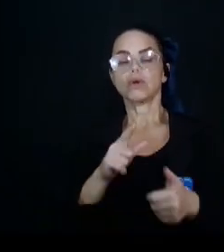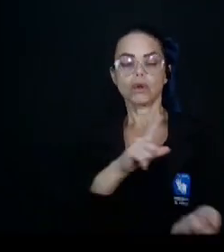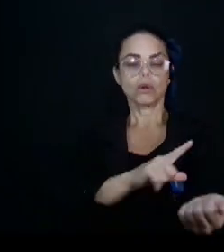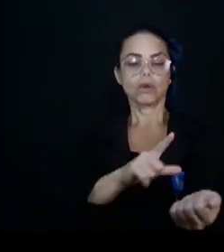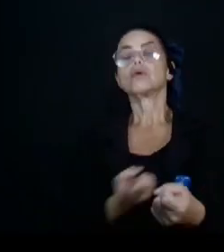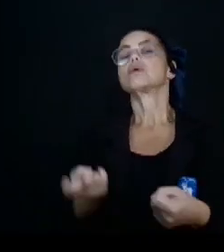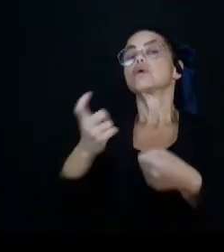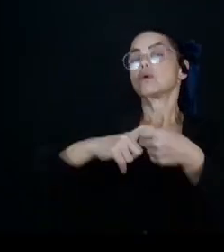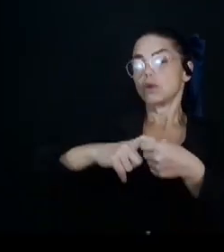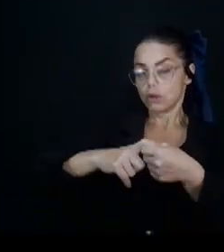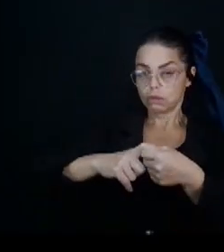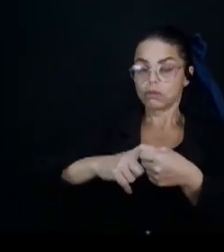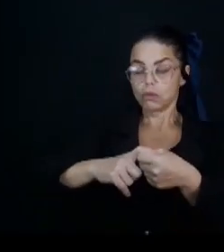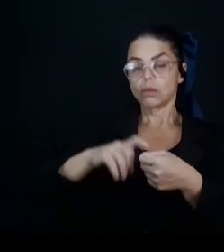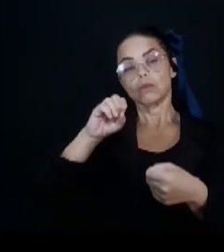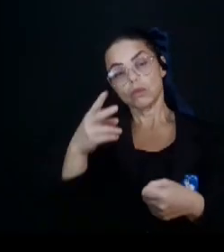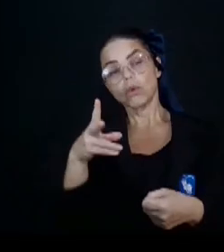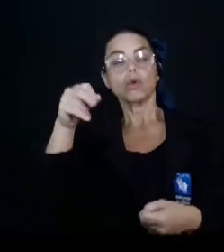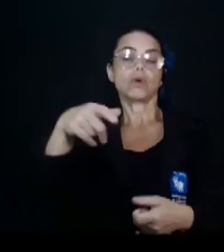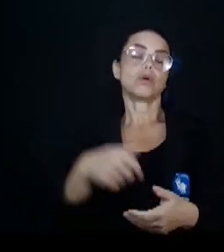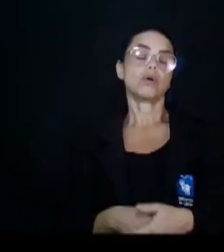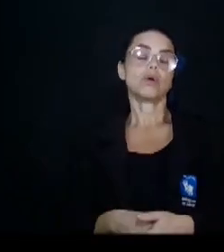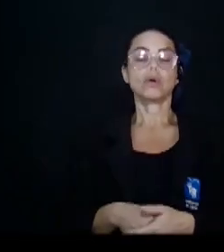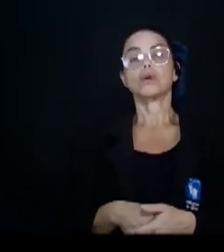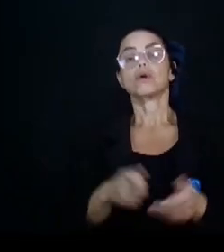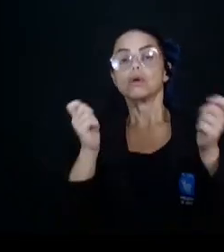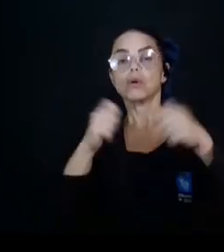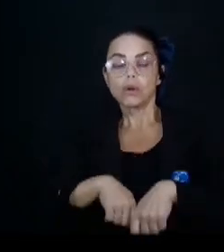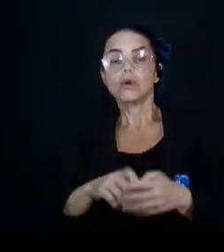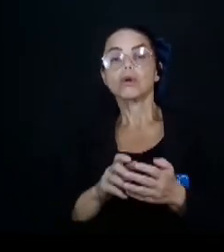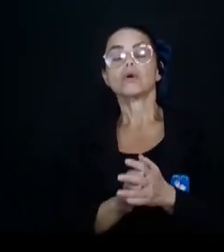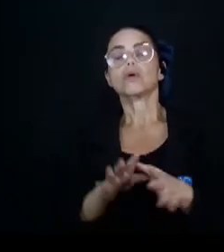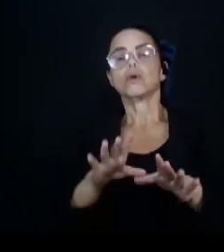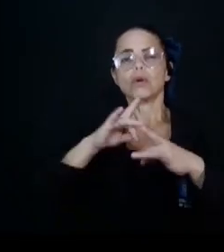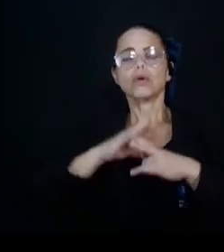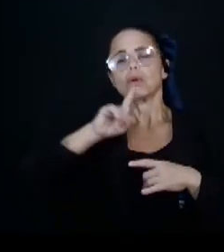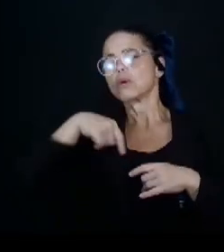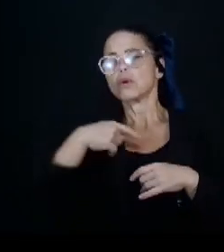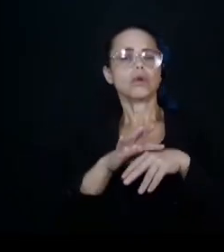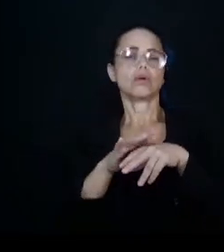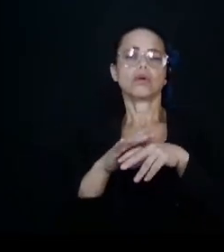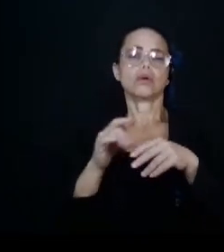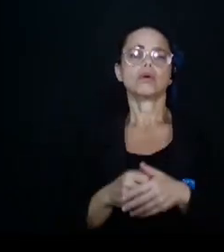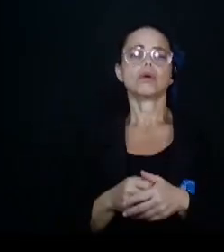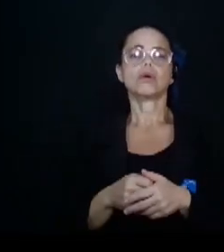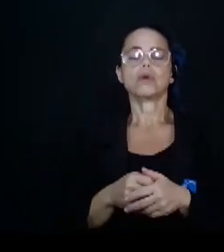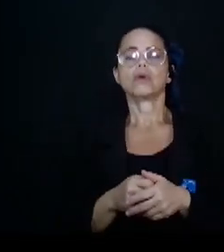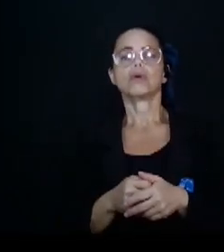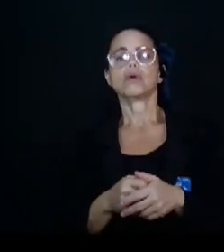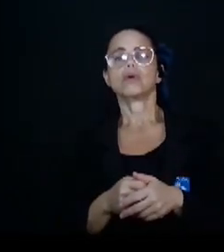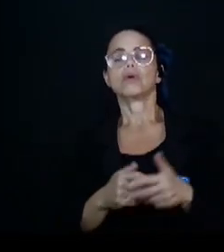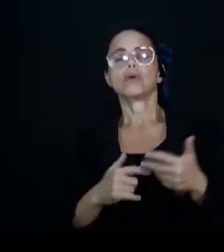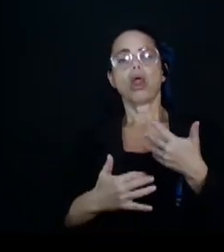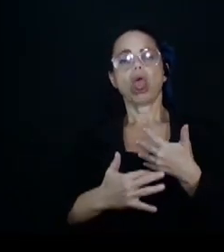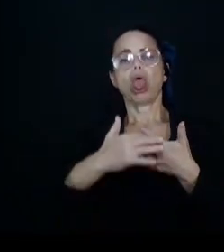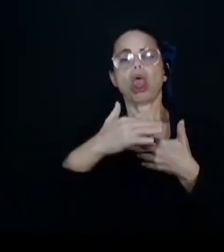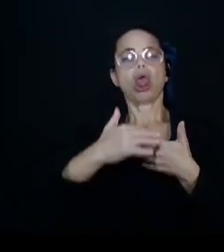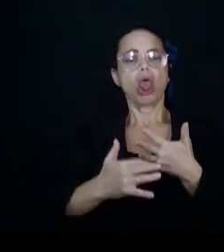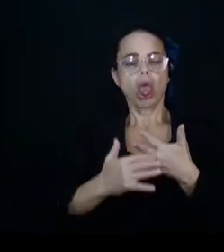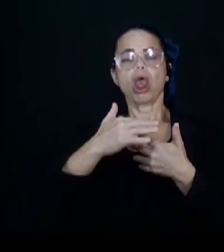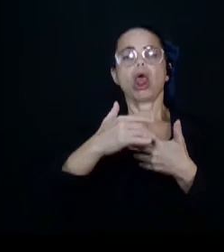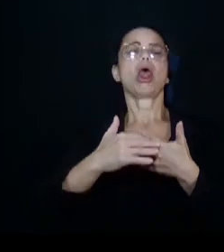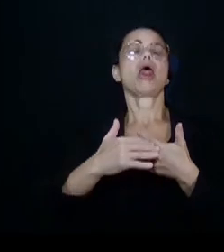volta ou não, ou ele pode ser acometido com outra doença por conta da imunidade. Tem essa